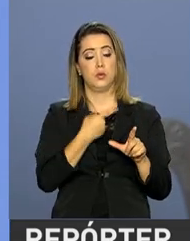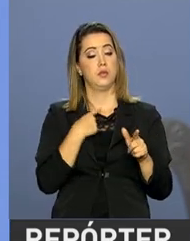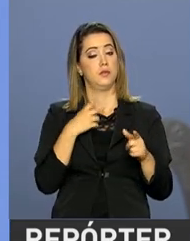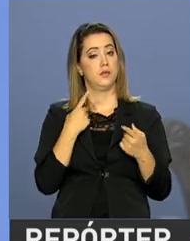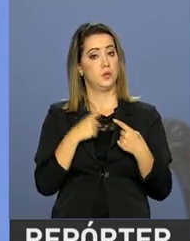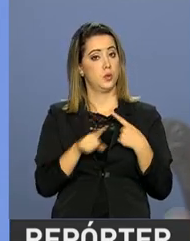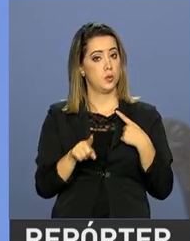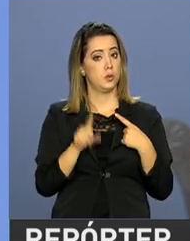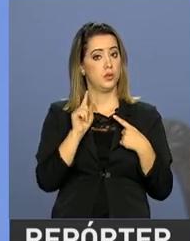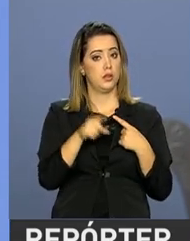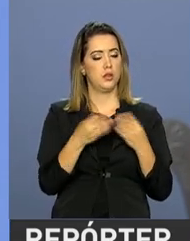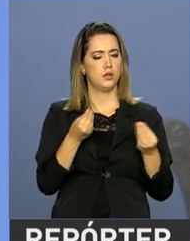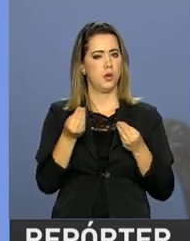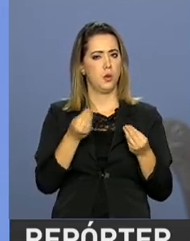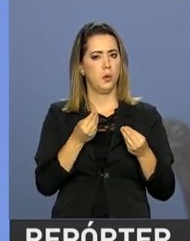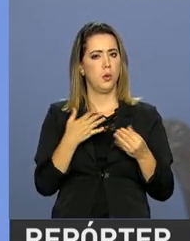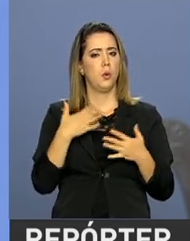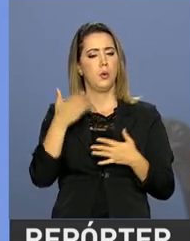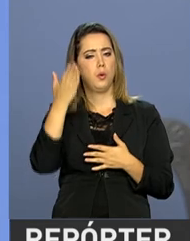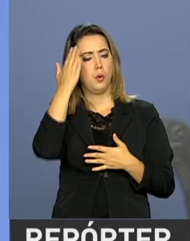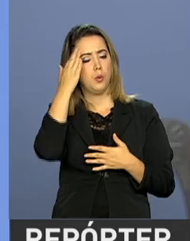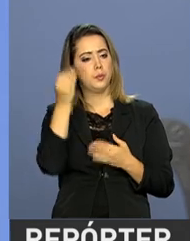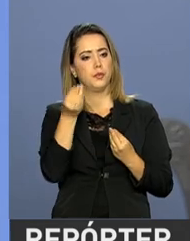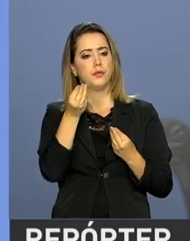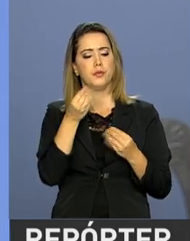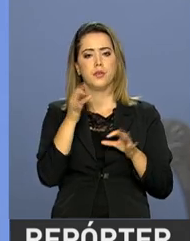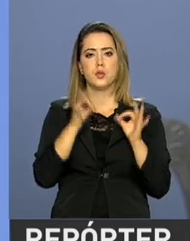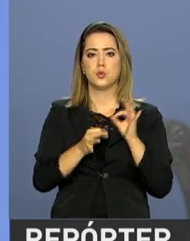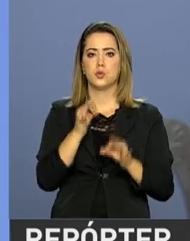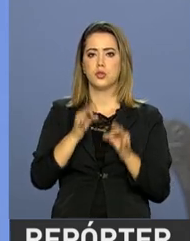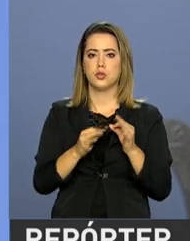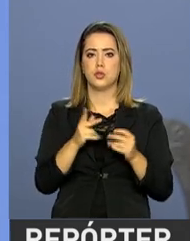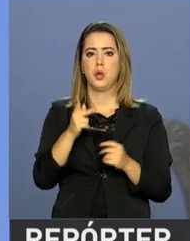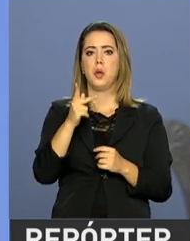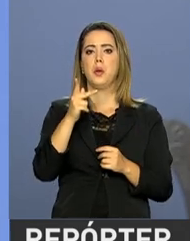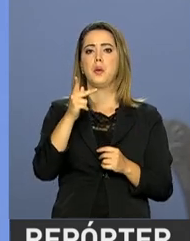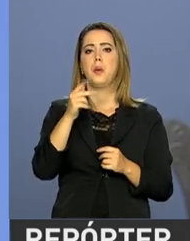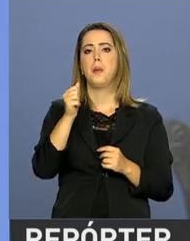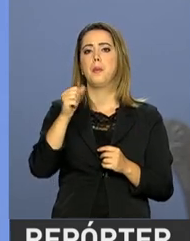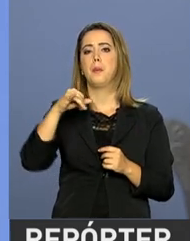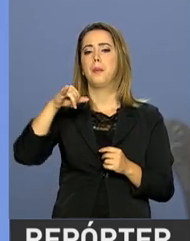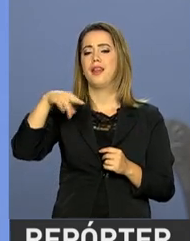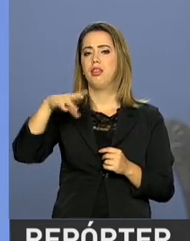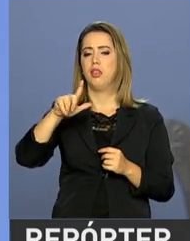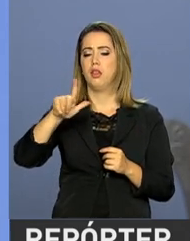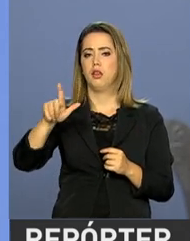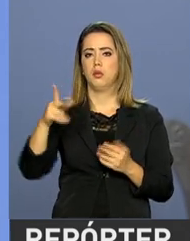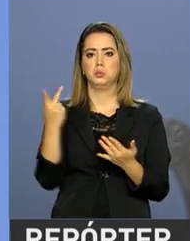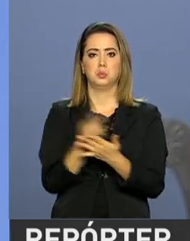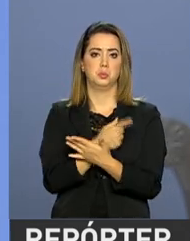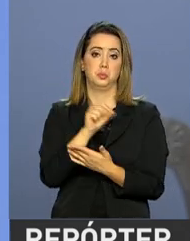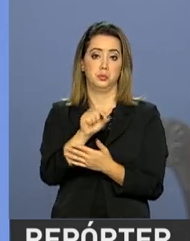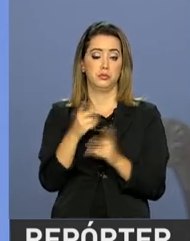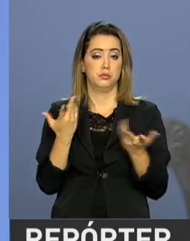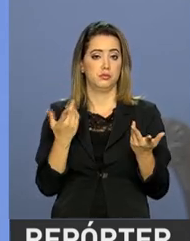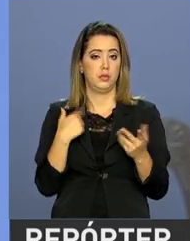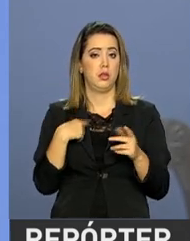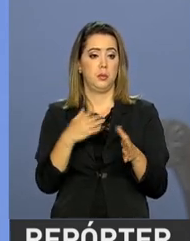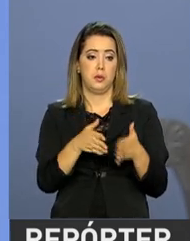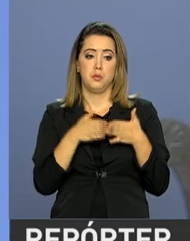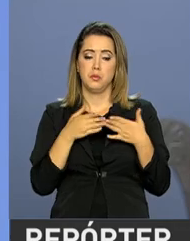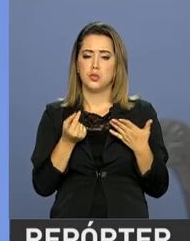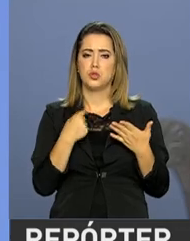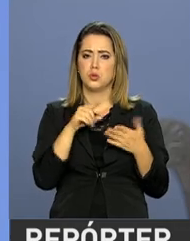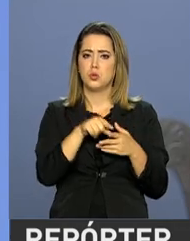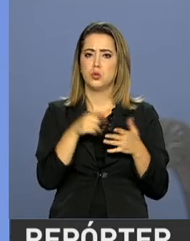são as interpretações jurídicas que o painel terá feito e também impedir algumas precisões sobre o